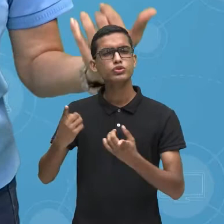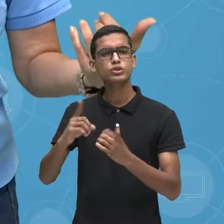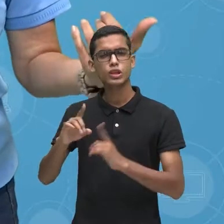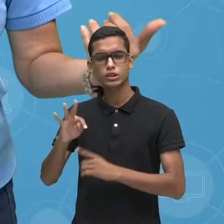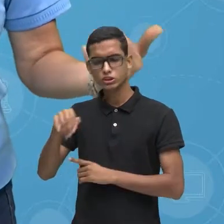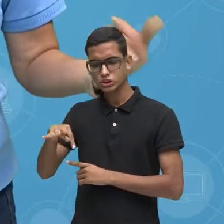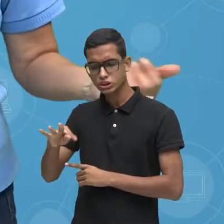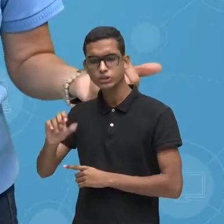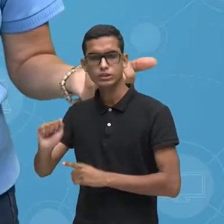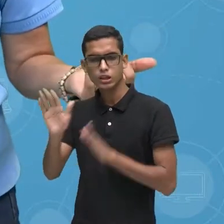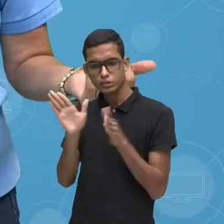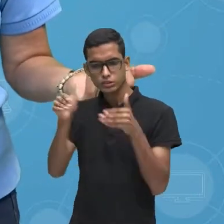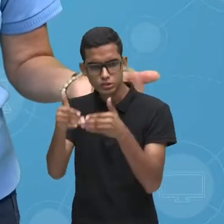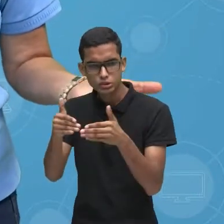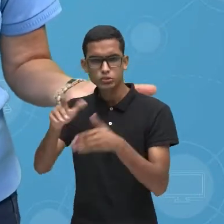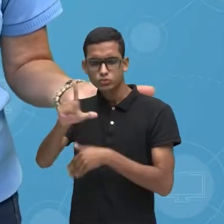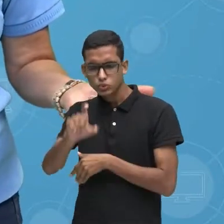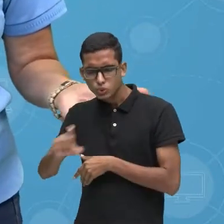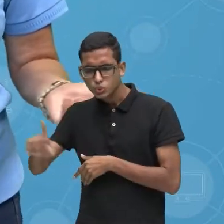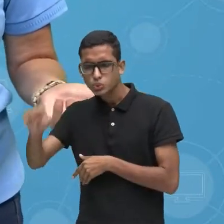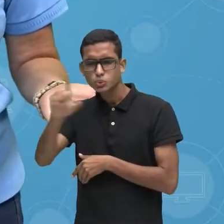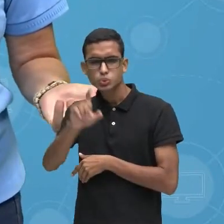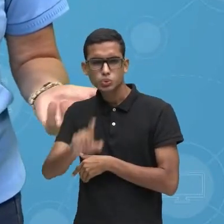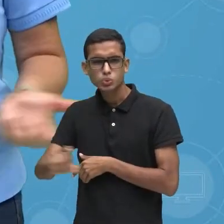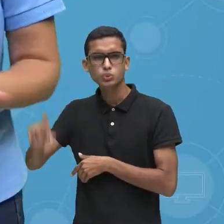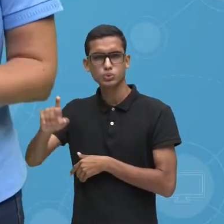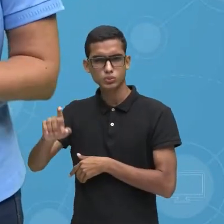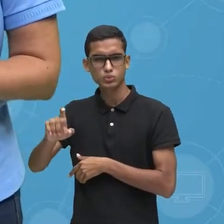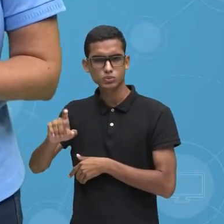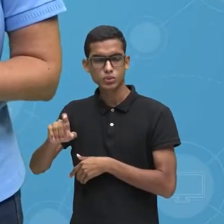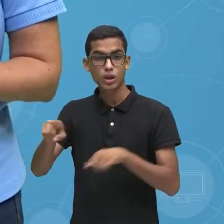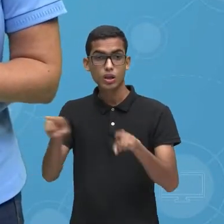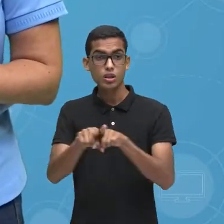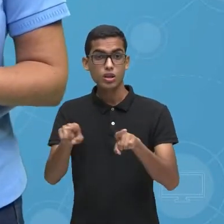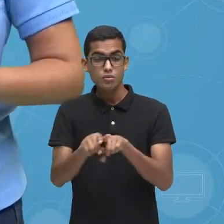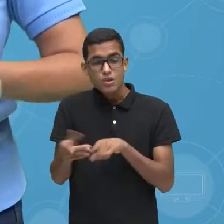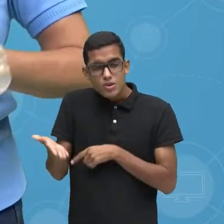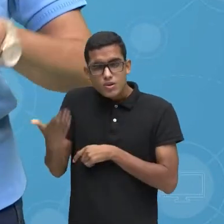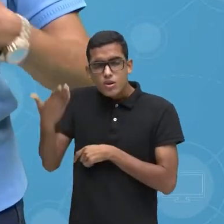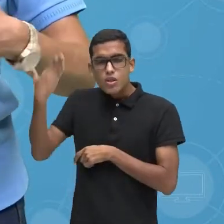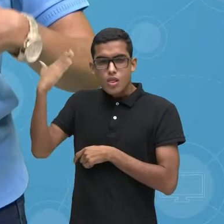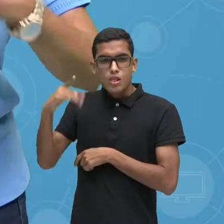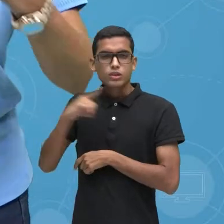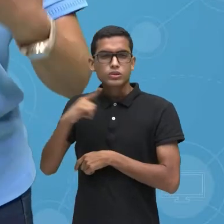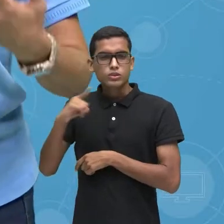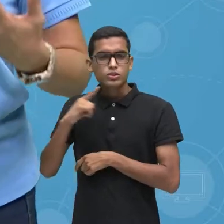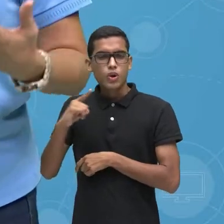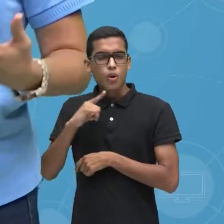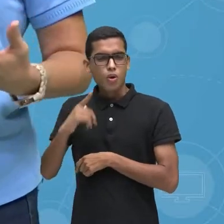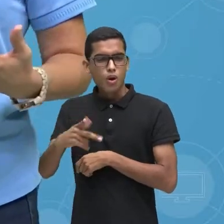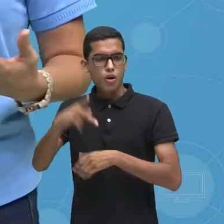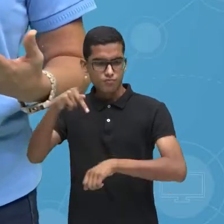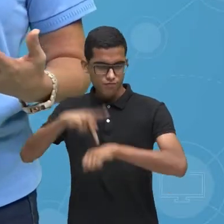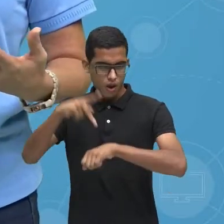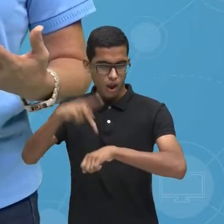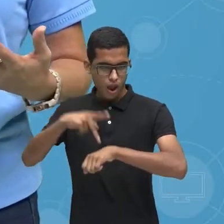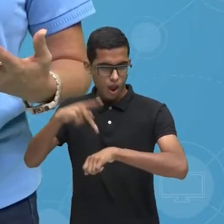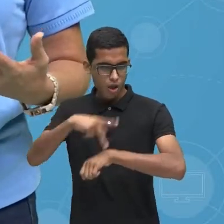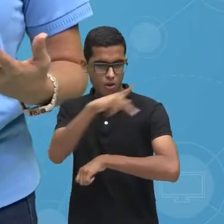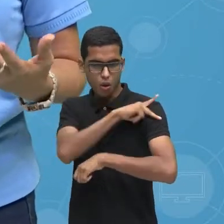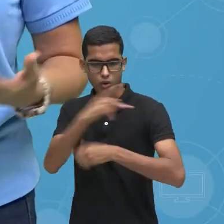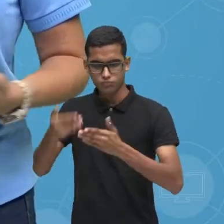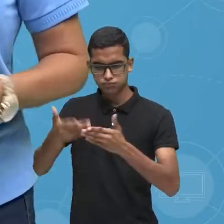da caverna, eles também já utilizavam a parede das cavernas, né, chamada pintura rupestre. Então, eles pintavam nas paredes e no teto